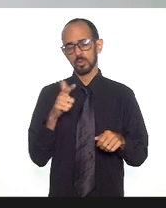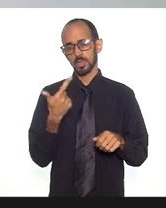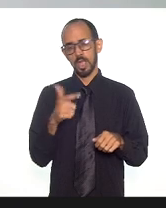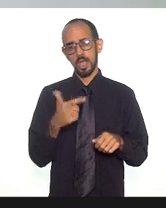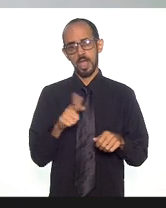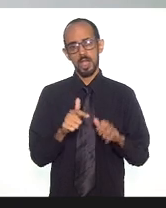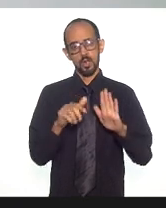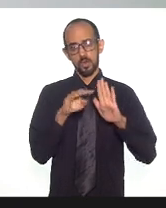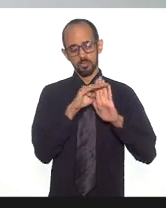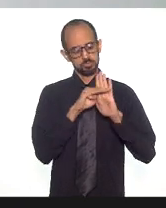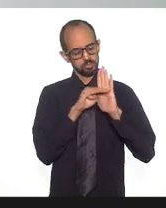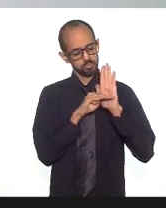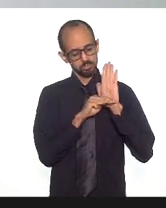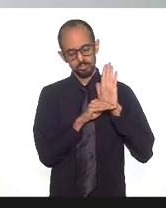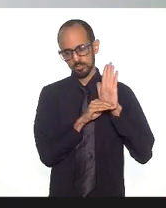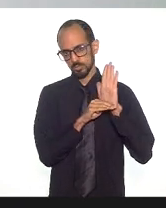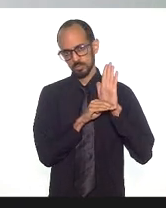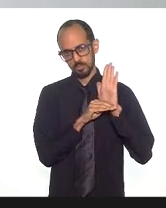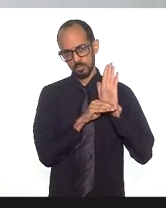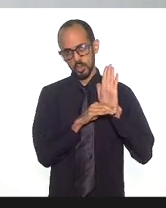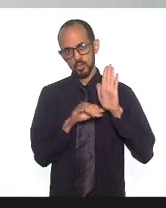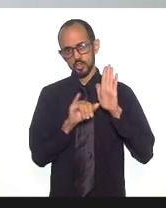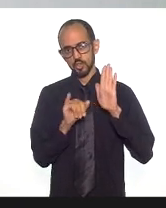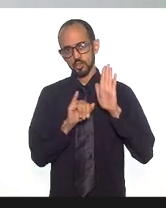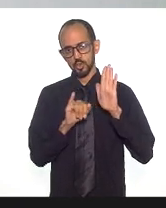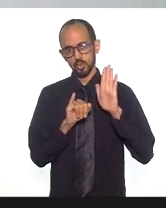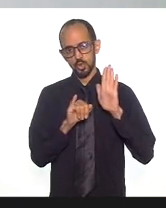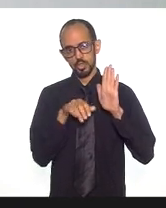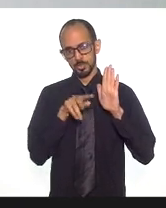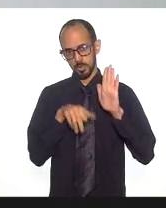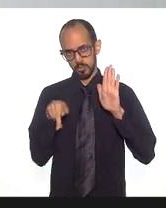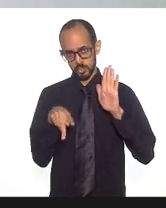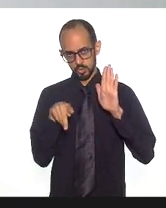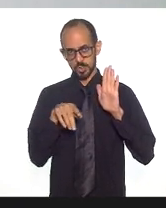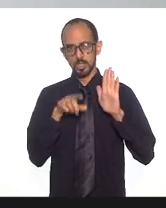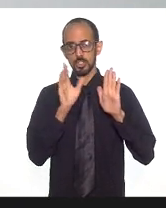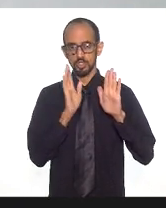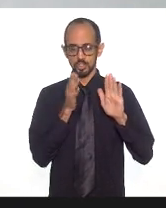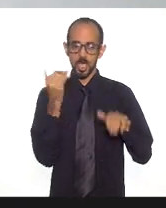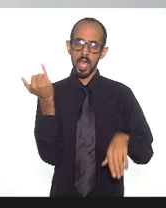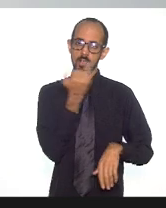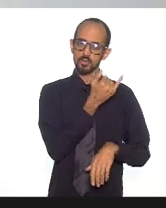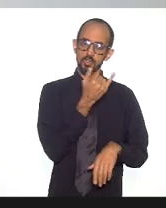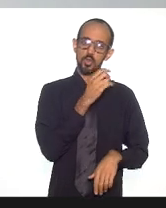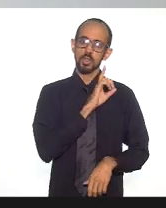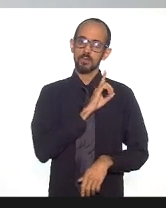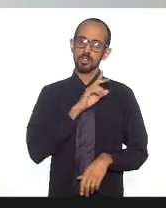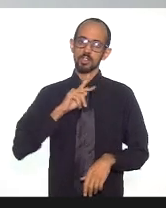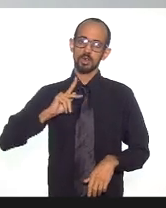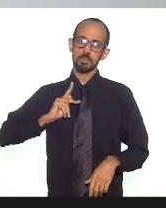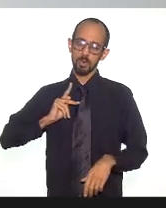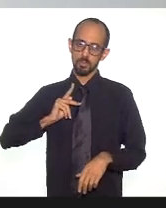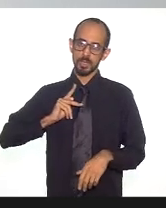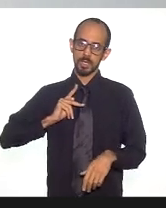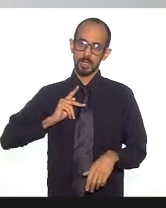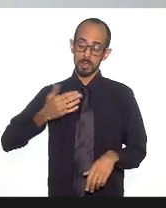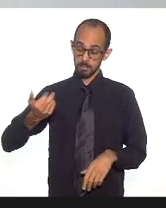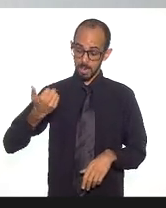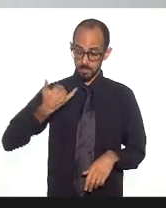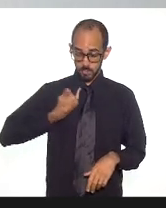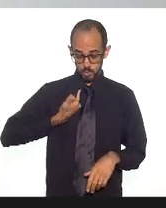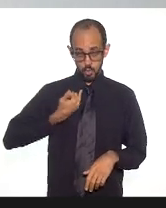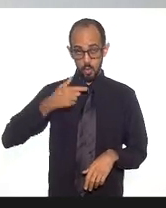lista de prioridades. A gente já acionou a Defensoria Pública. A Defensoria Pública nos deu um retorno ontem de que, após buscar